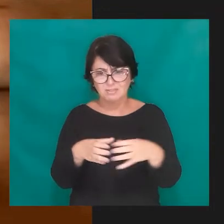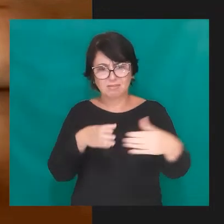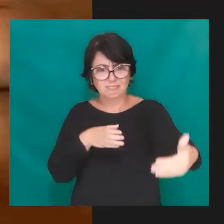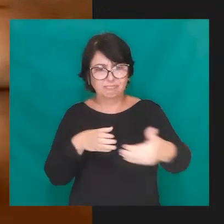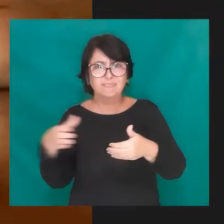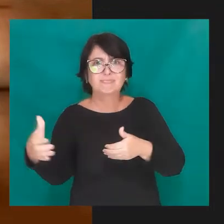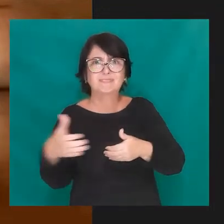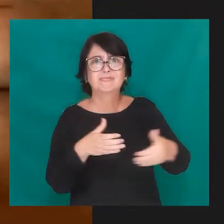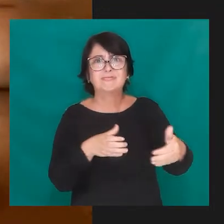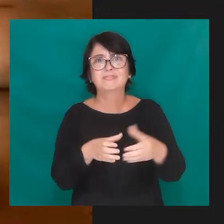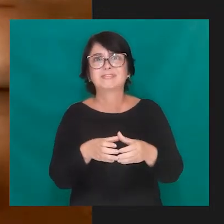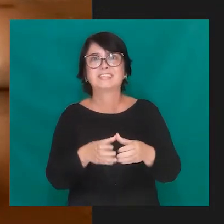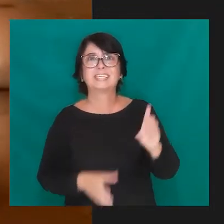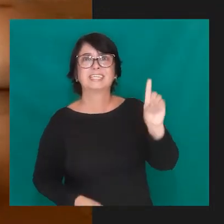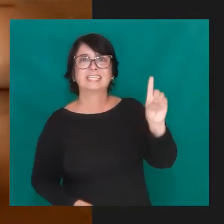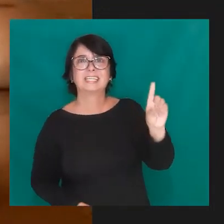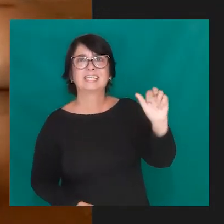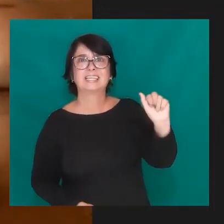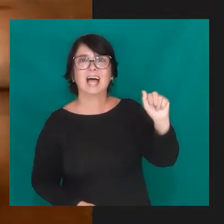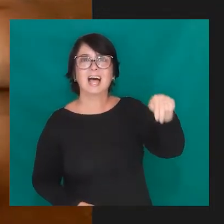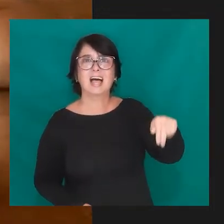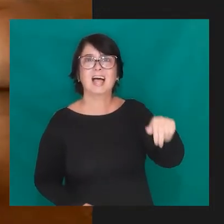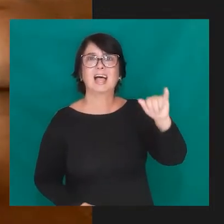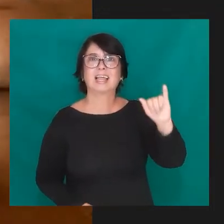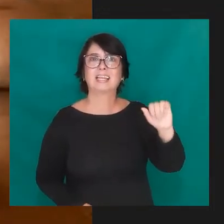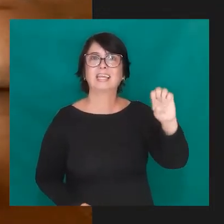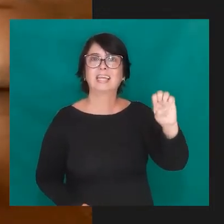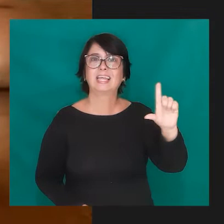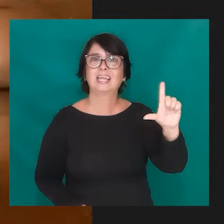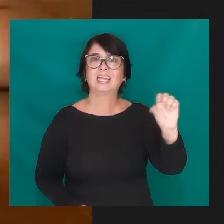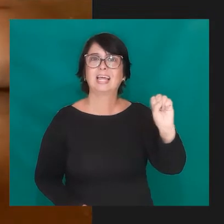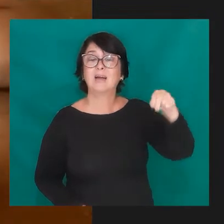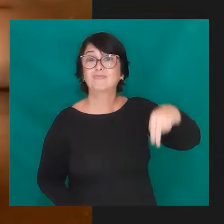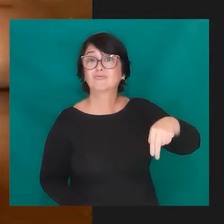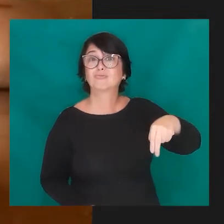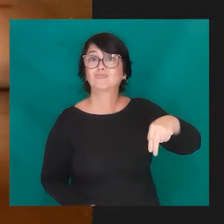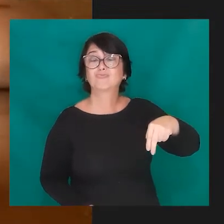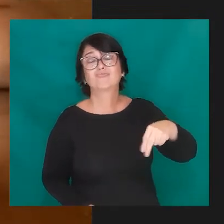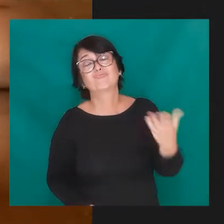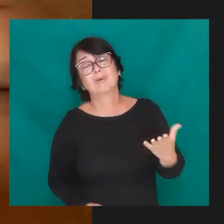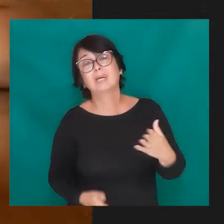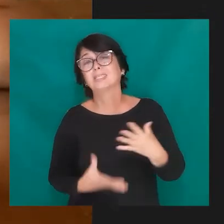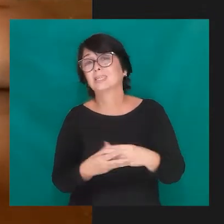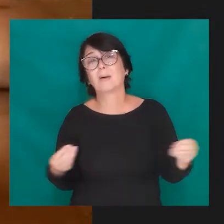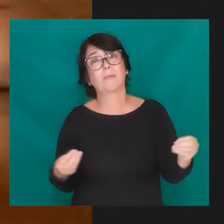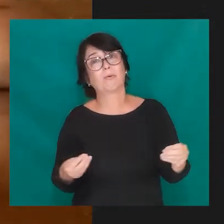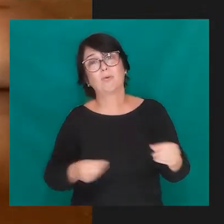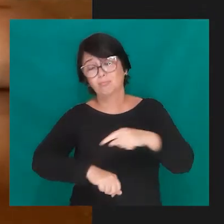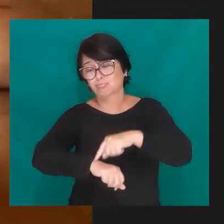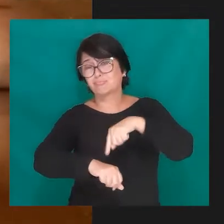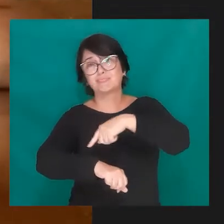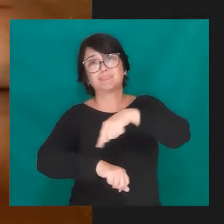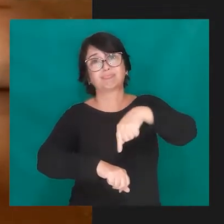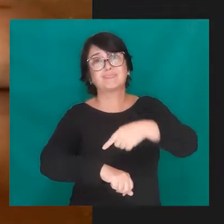a fábrica Danielson, com o mesmo nome do bandoneon, mas só que não funcionou muito, durou pouco tempo. E depois ele fechou